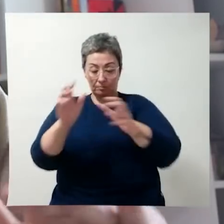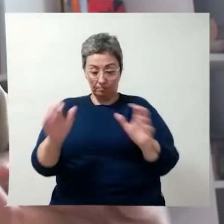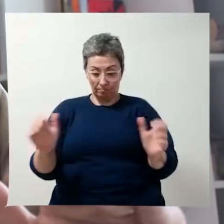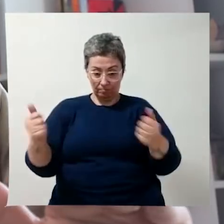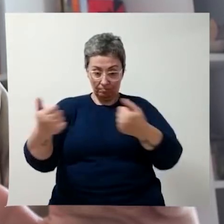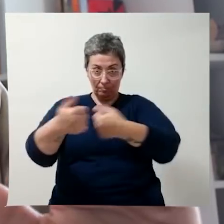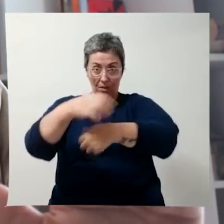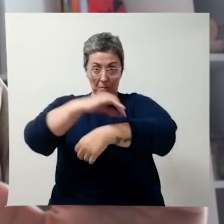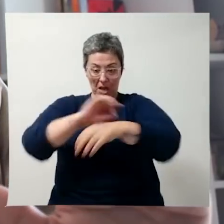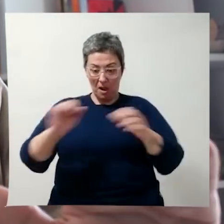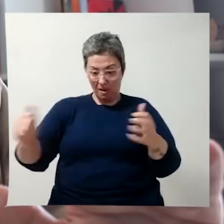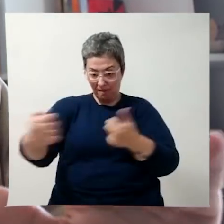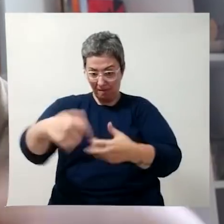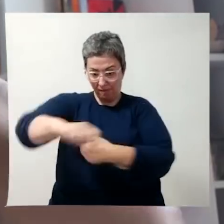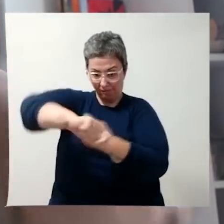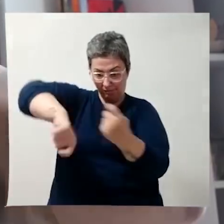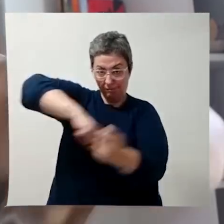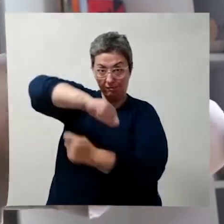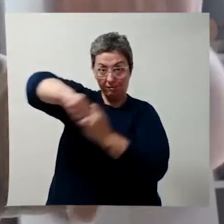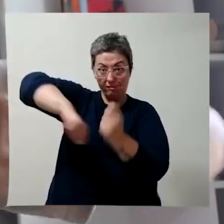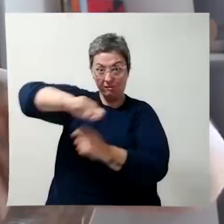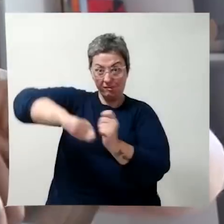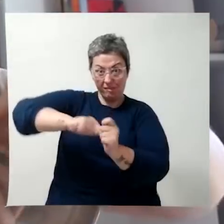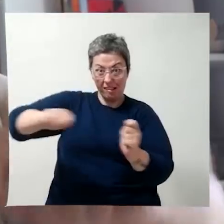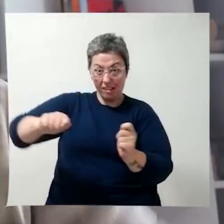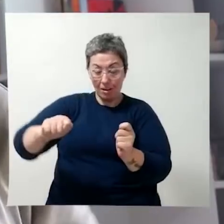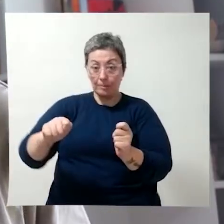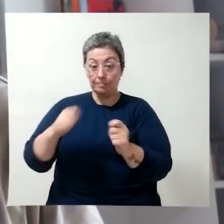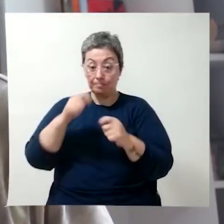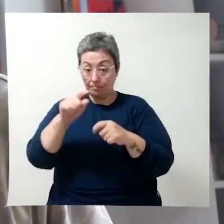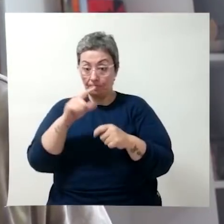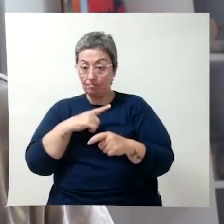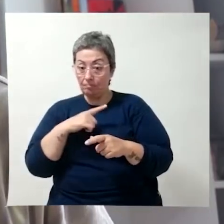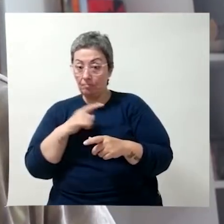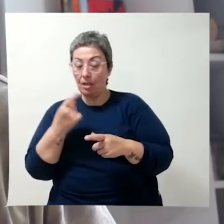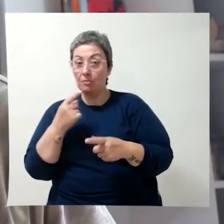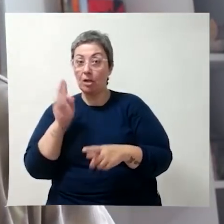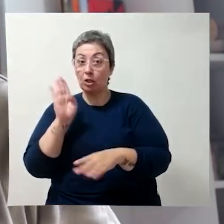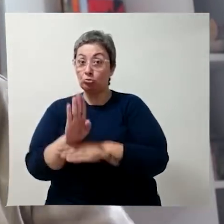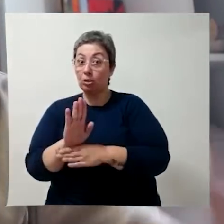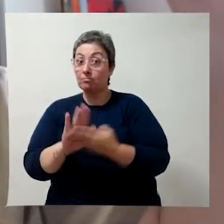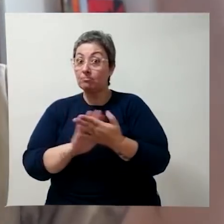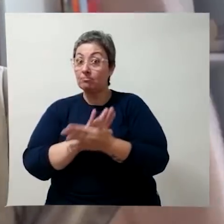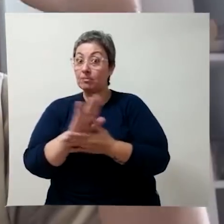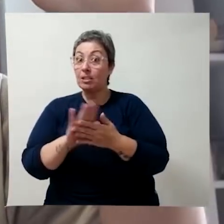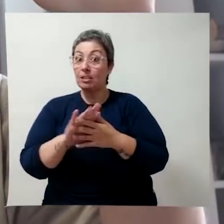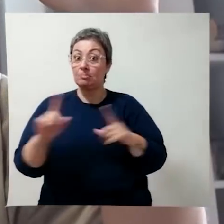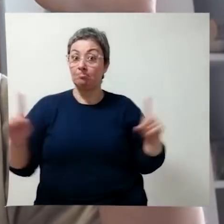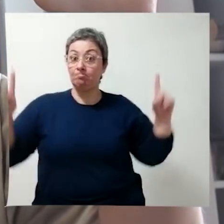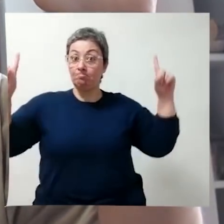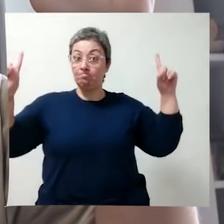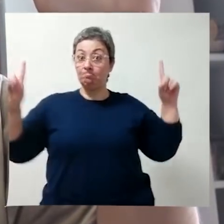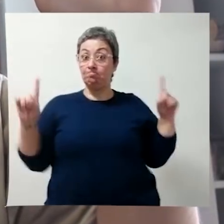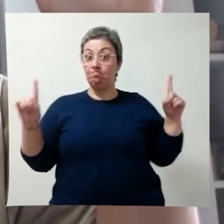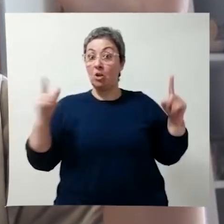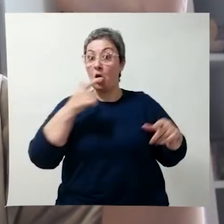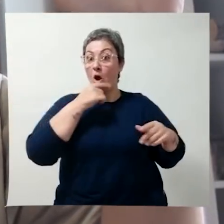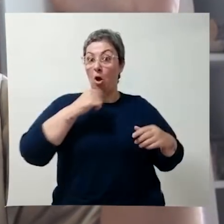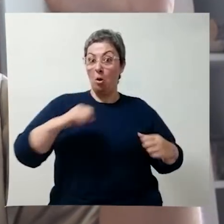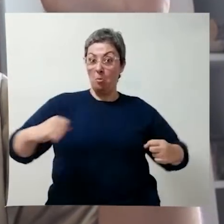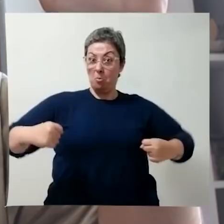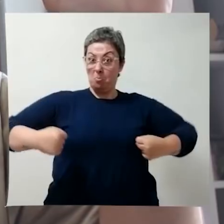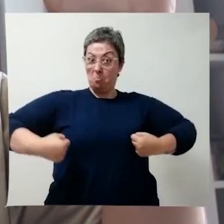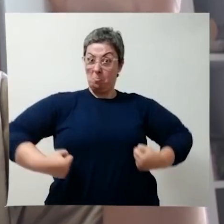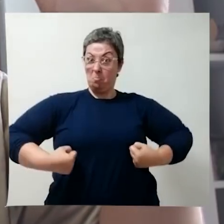enfiaram ele dentro de uma pele de anta vazia. Amarraram e, para garantir que ninguém ia ajudar, colocou 2 grandes guerreiros bem na